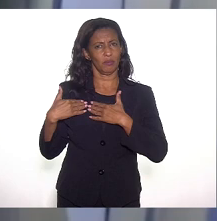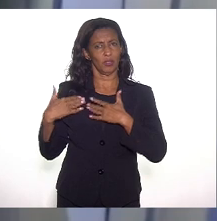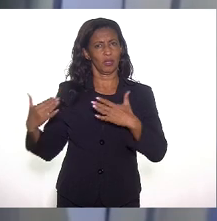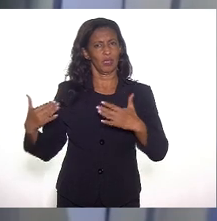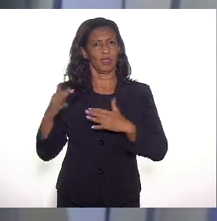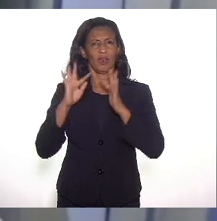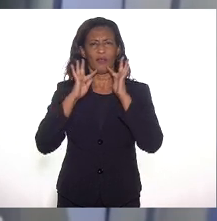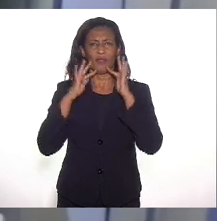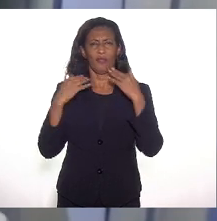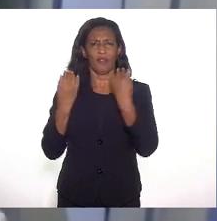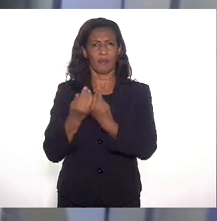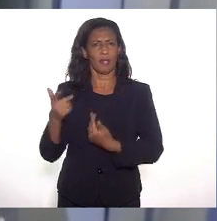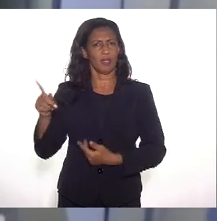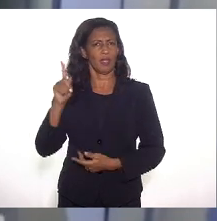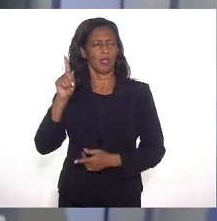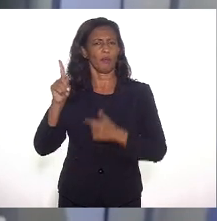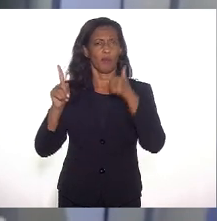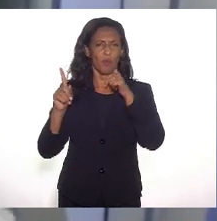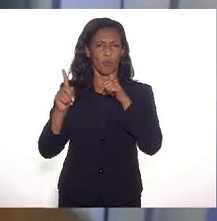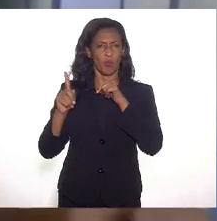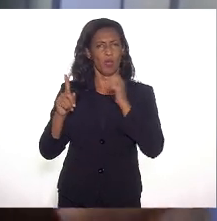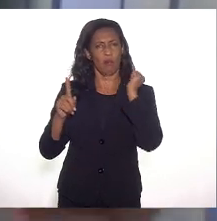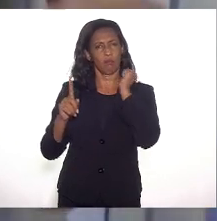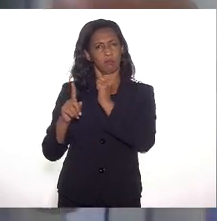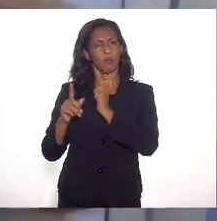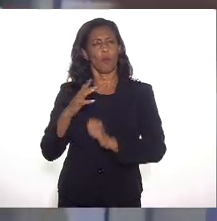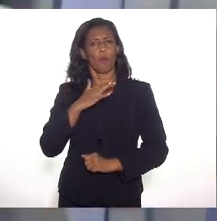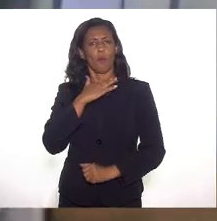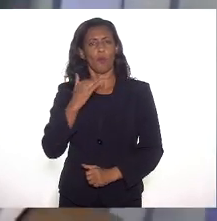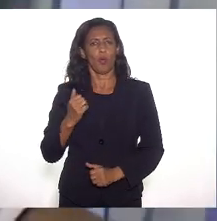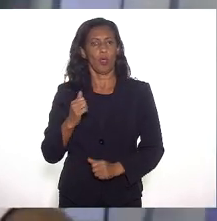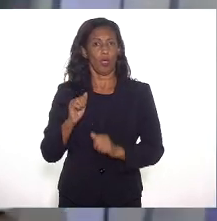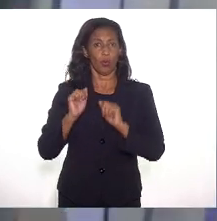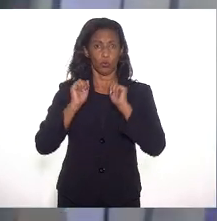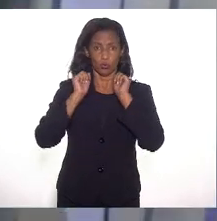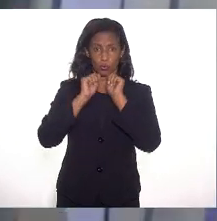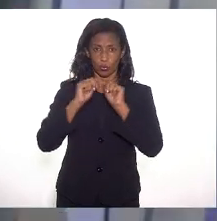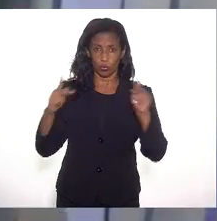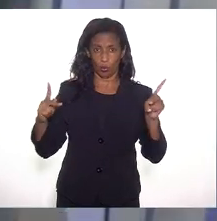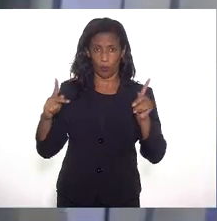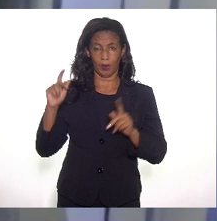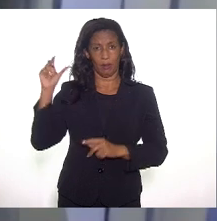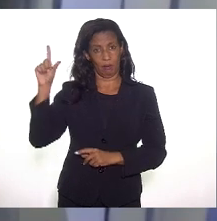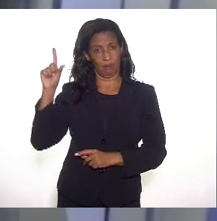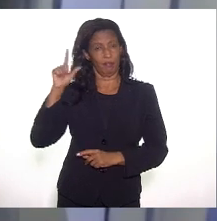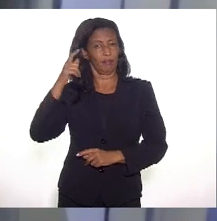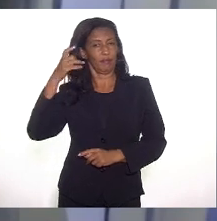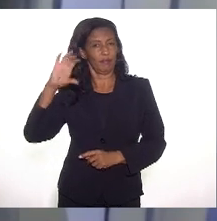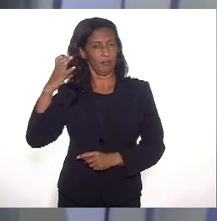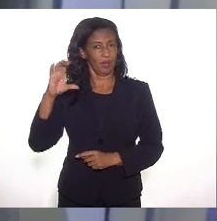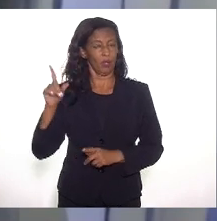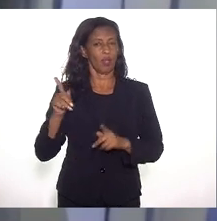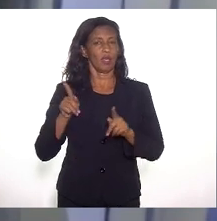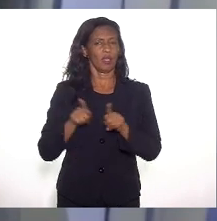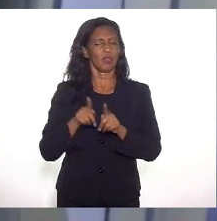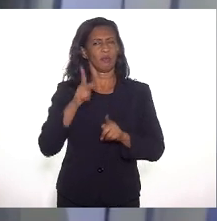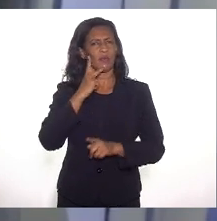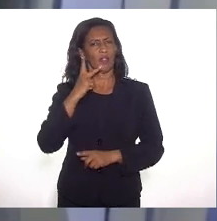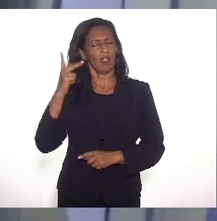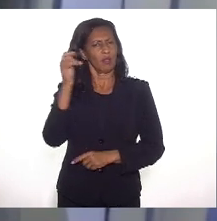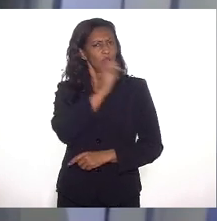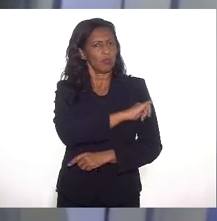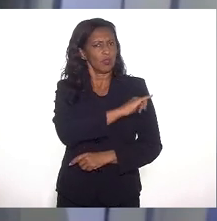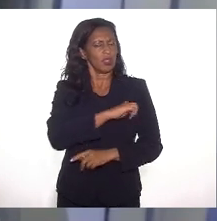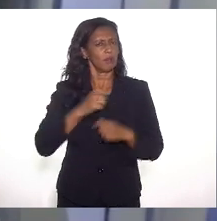solidariedade à família desta mulher vítima de violência, aliás, vítima fatal de violência, e dizer que o Rio de Janeiro precisa. Nós